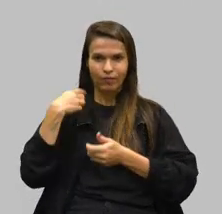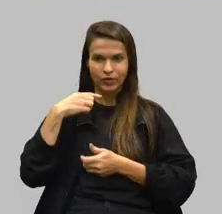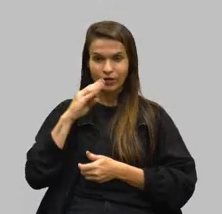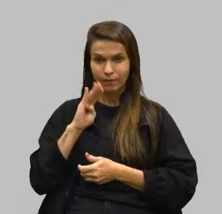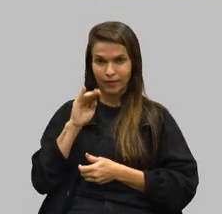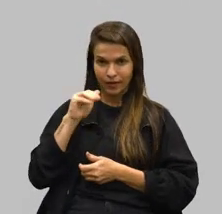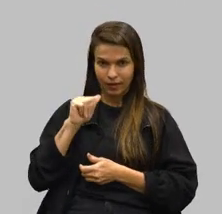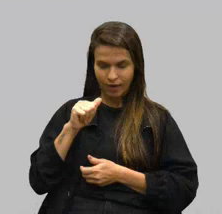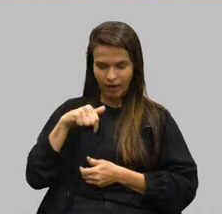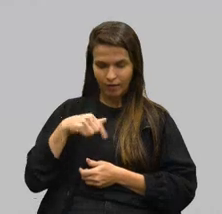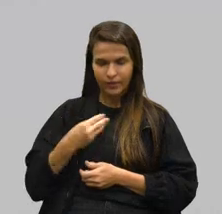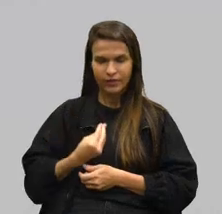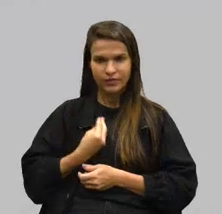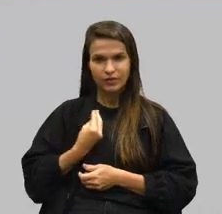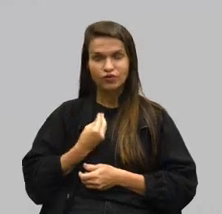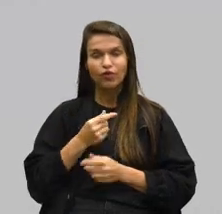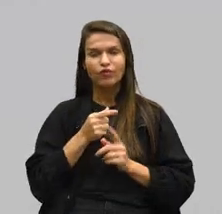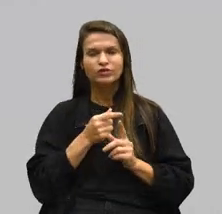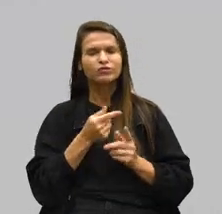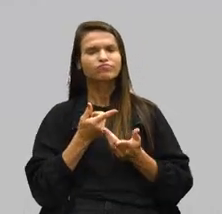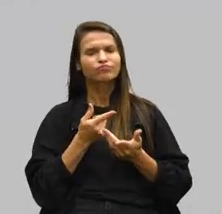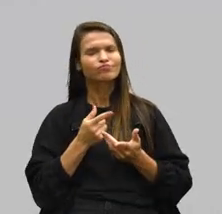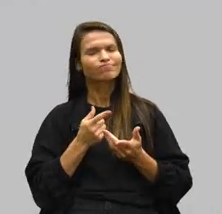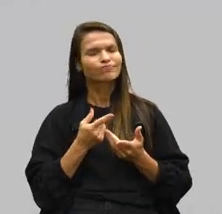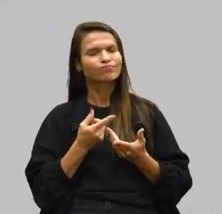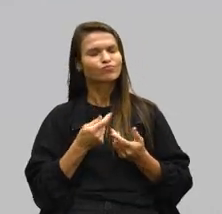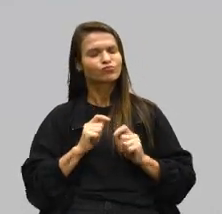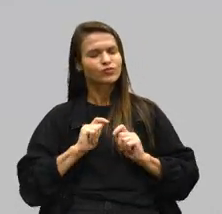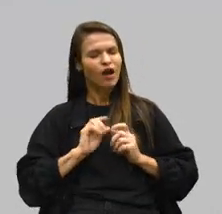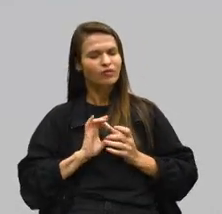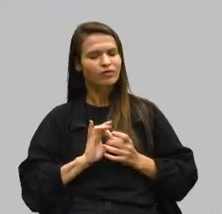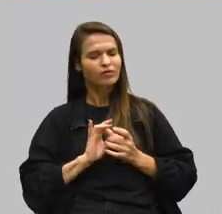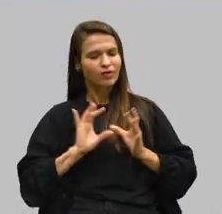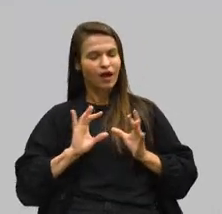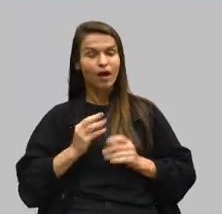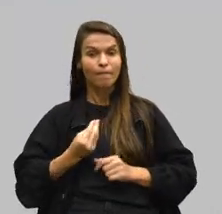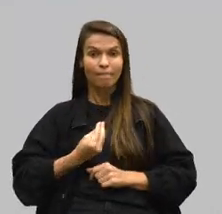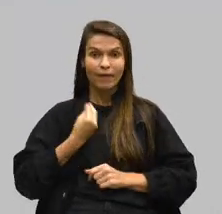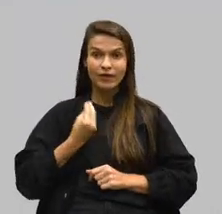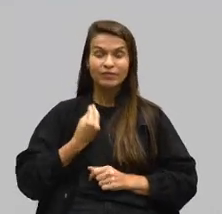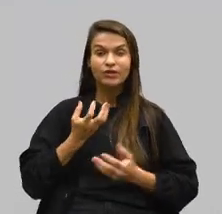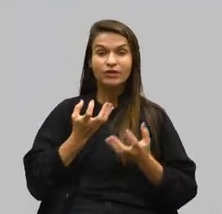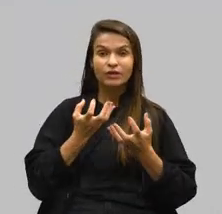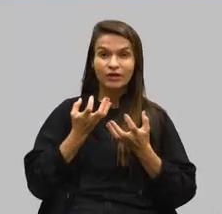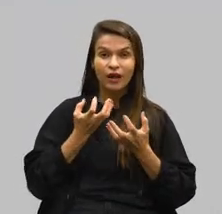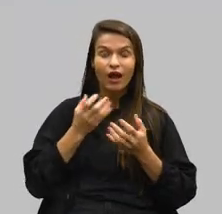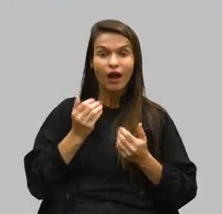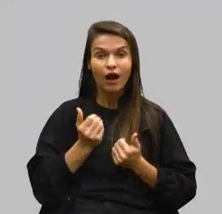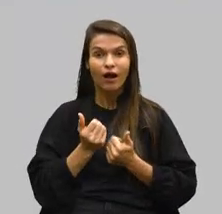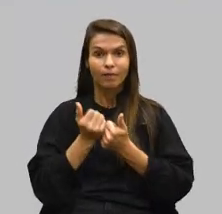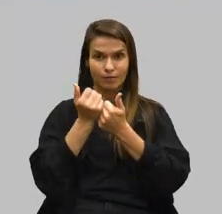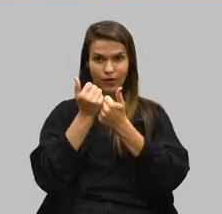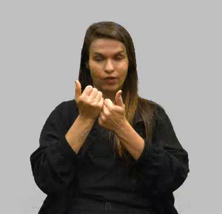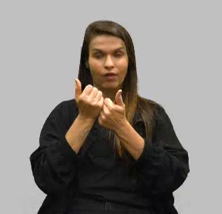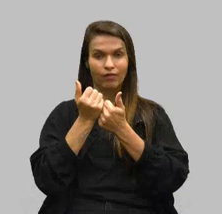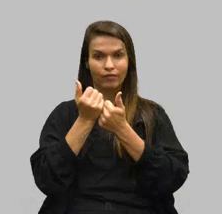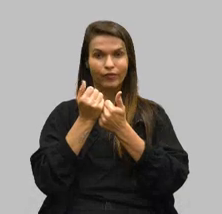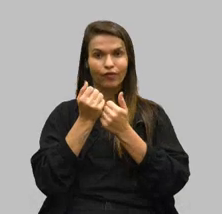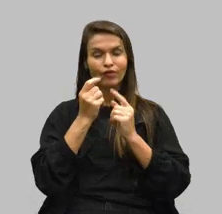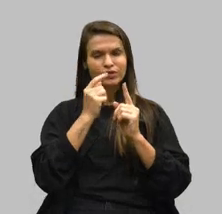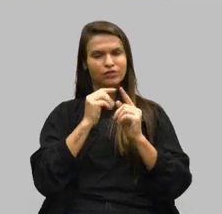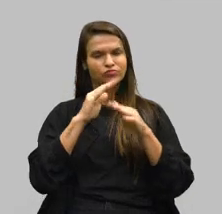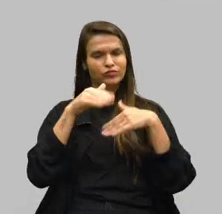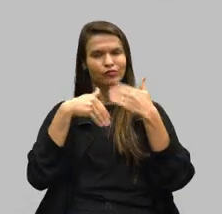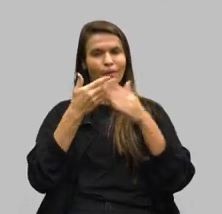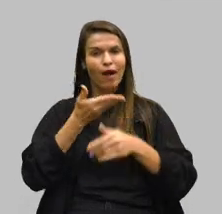presente você nos deixa muito mais à vontade de participar e querer colaborar porque você desenvolveu